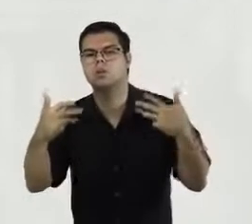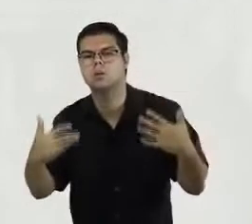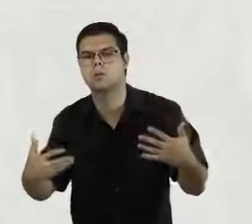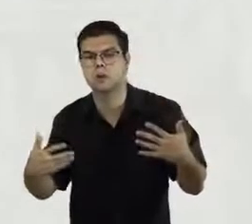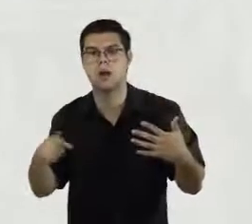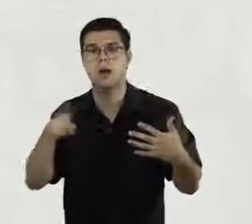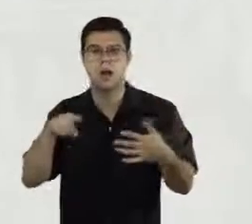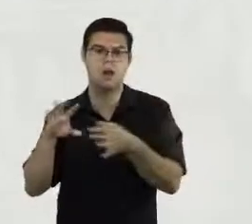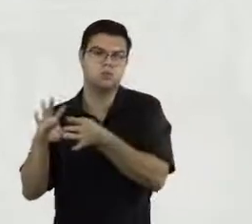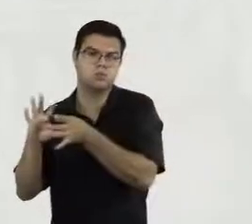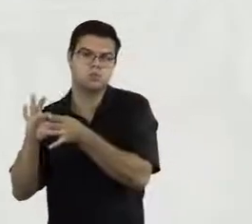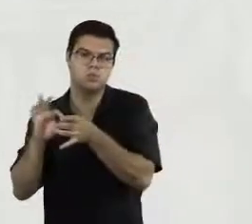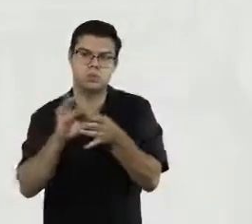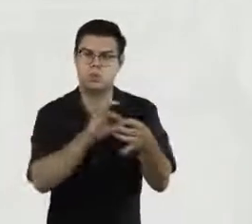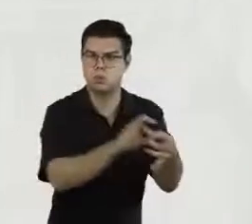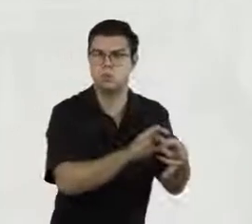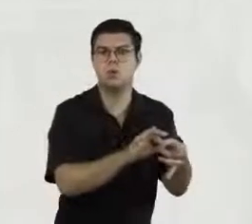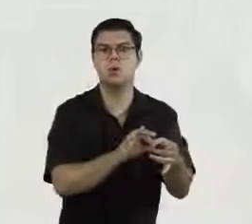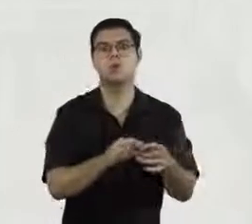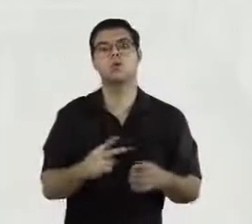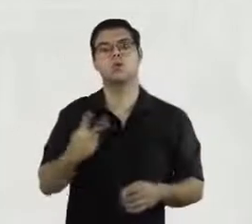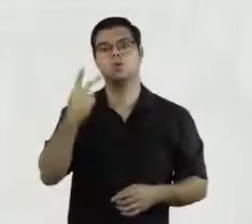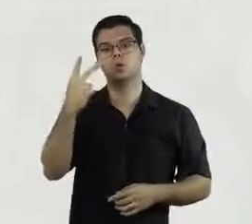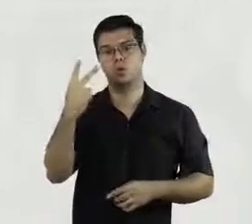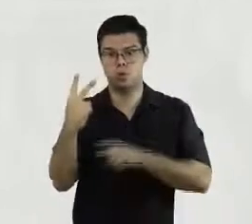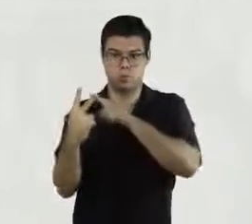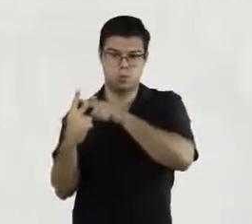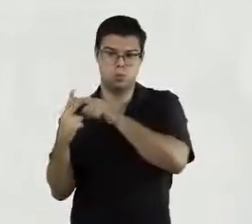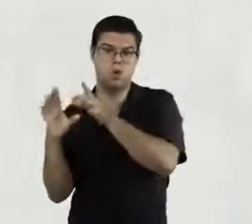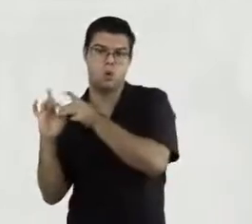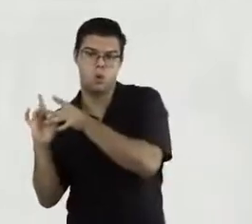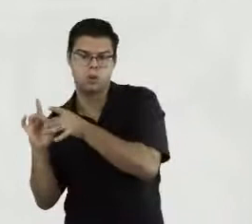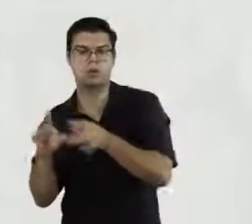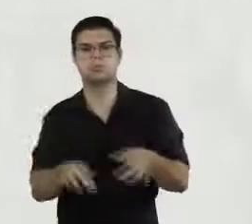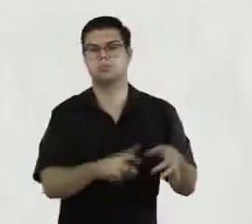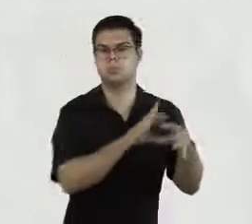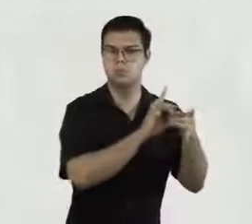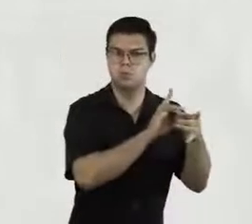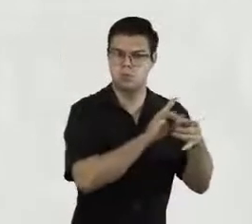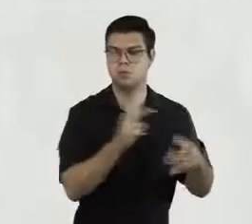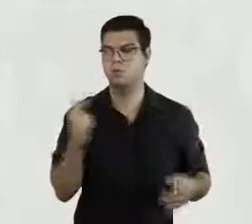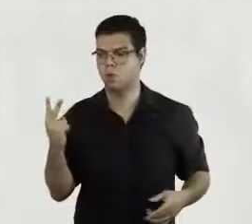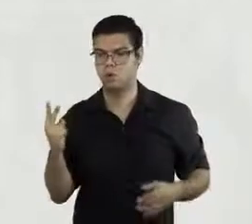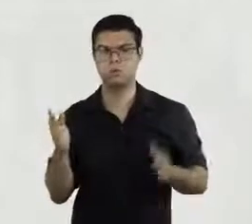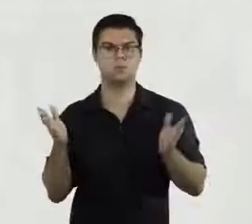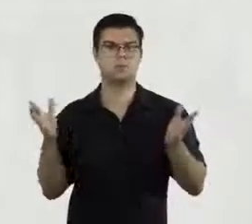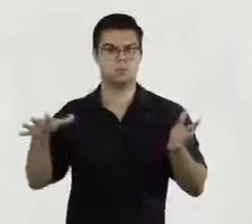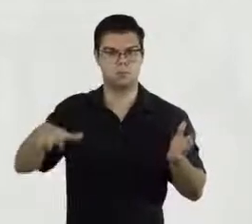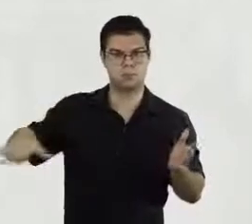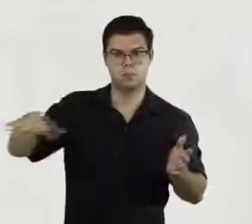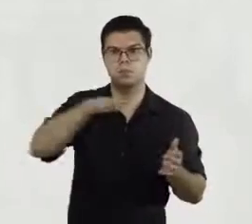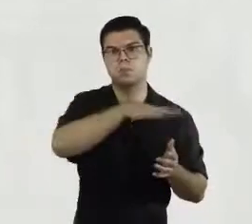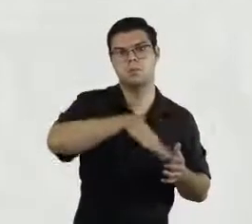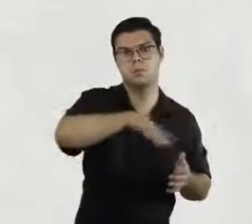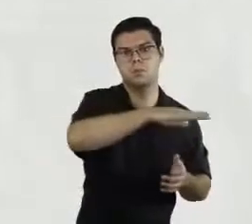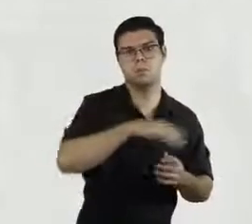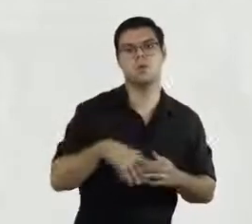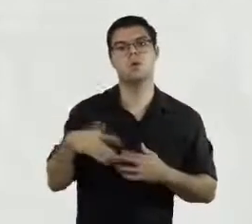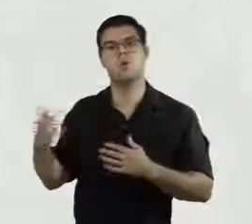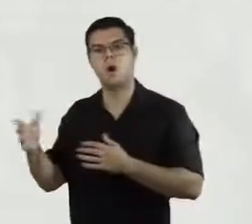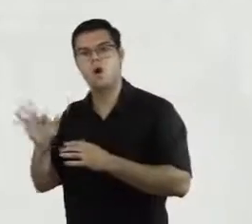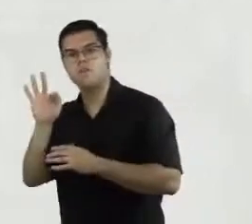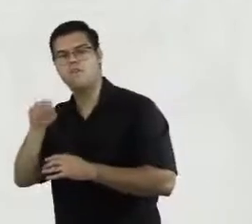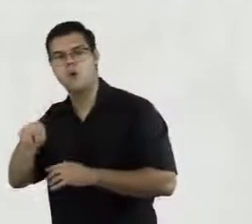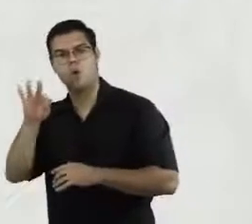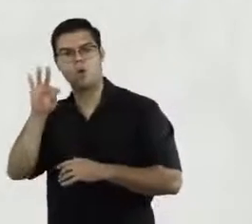são contextualizados sobre dois contextos sociais bem definidos: elaboração de fontes bibliográficas